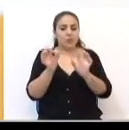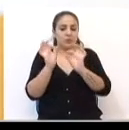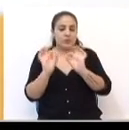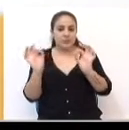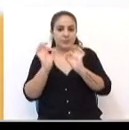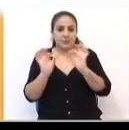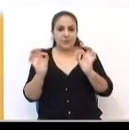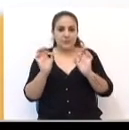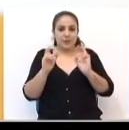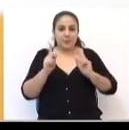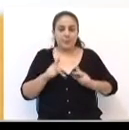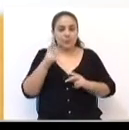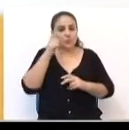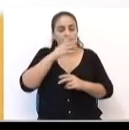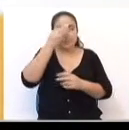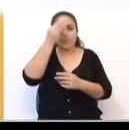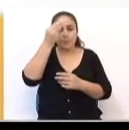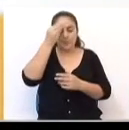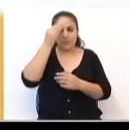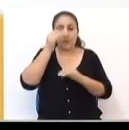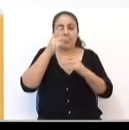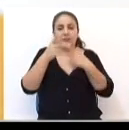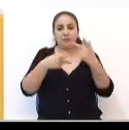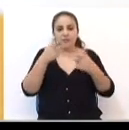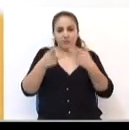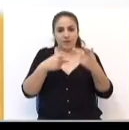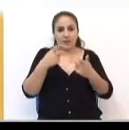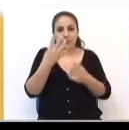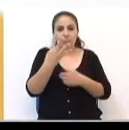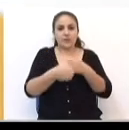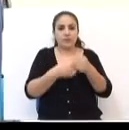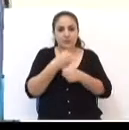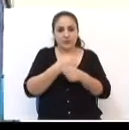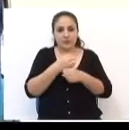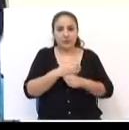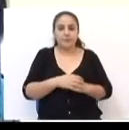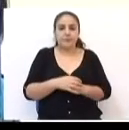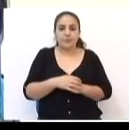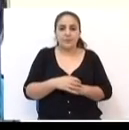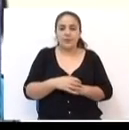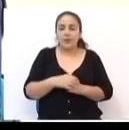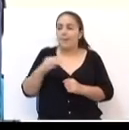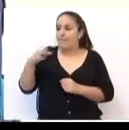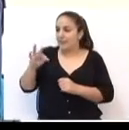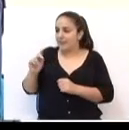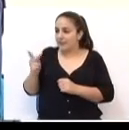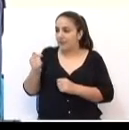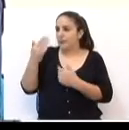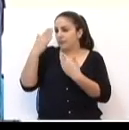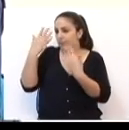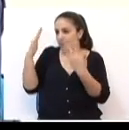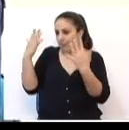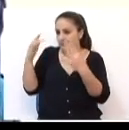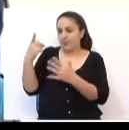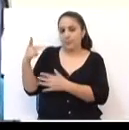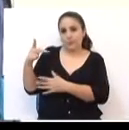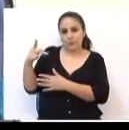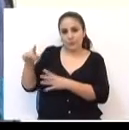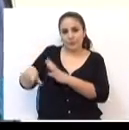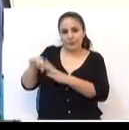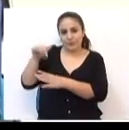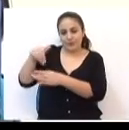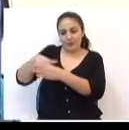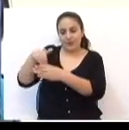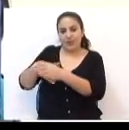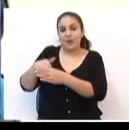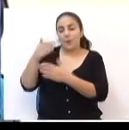que o eleitor possa compreender a mensagem que nós queremos passar nesses 4 anos de mandato. Matheus Wesp, parabéns então pela sua eleição e muito